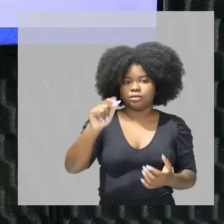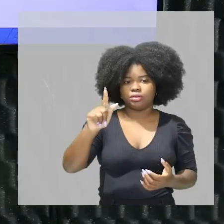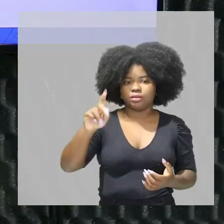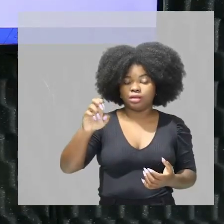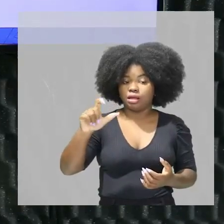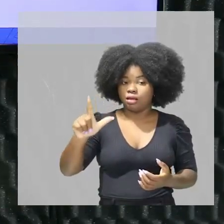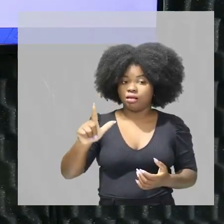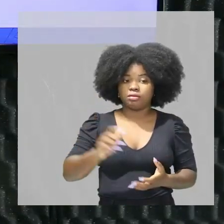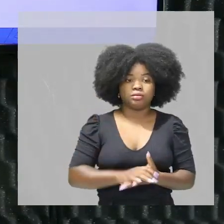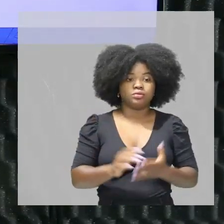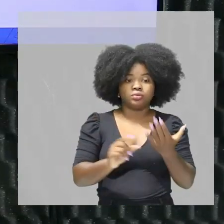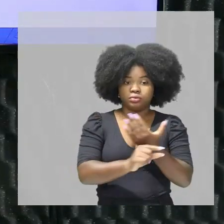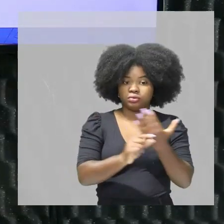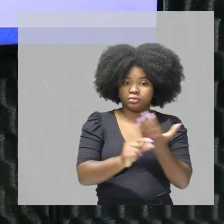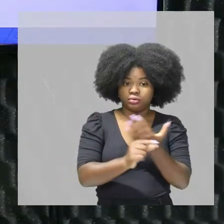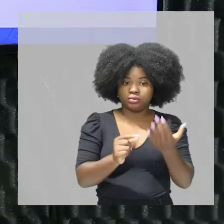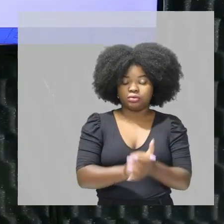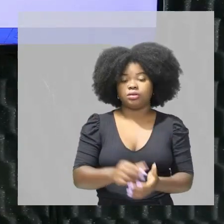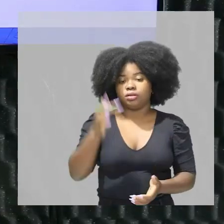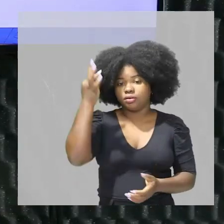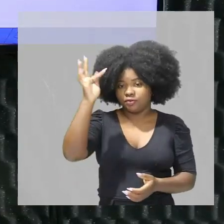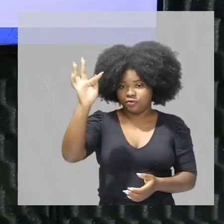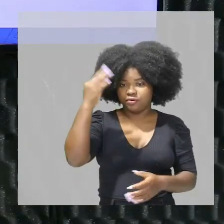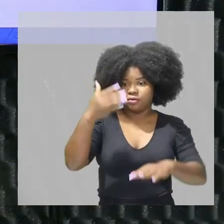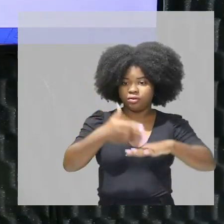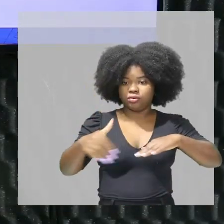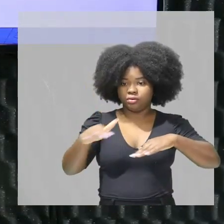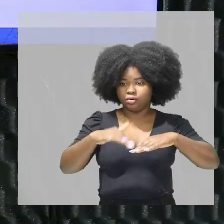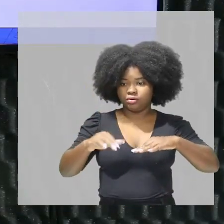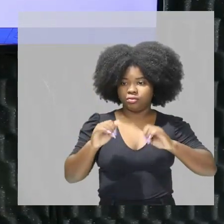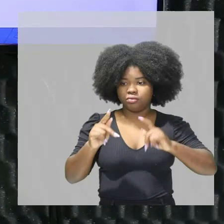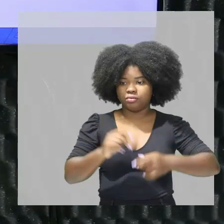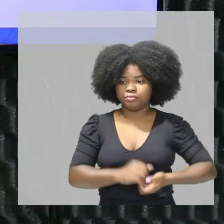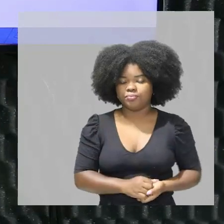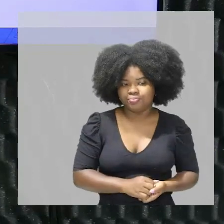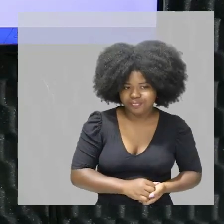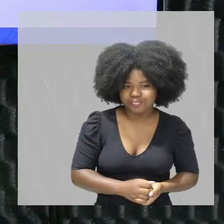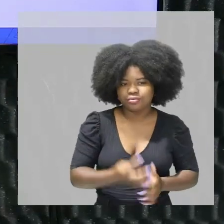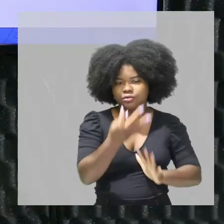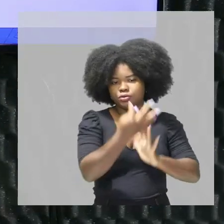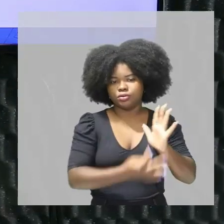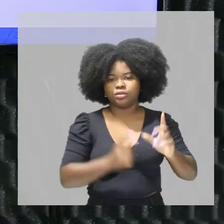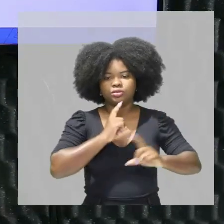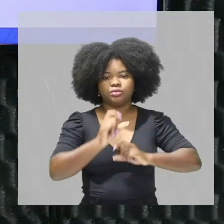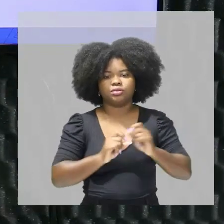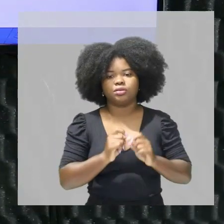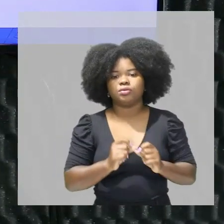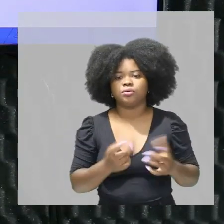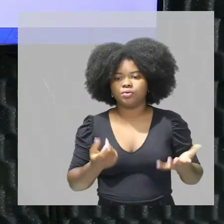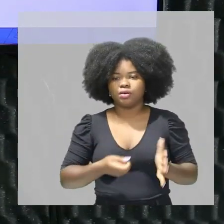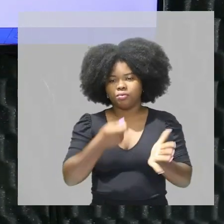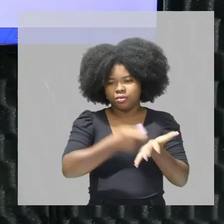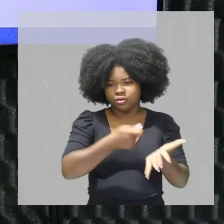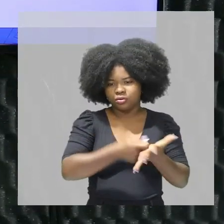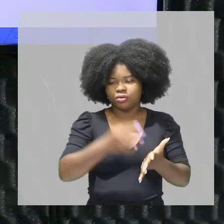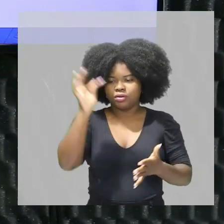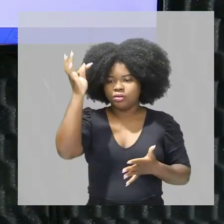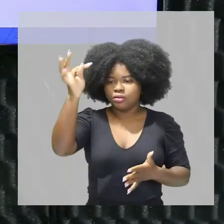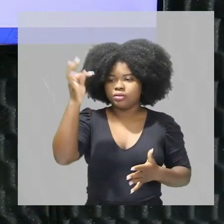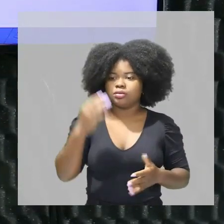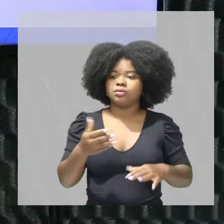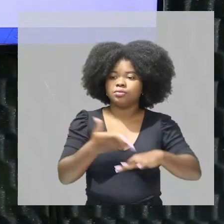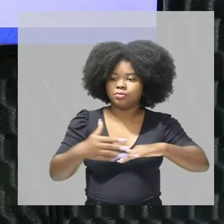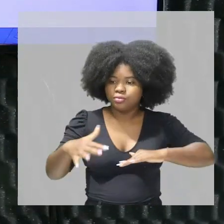grandes autores da Filosofia Contemporânea na ciência o texto confere visibilidade é uma doutrina filosófica